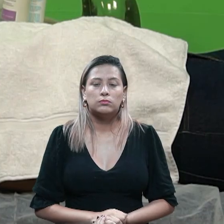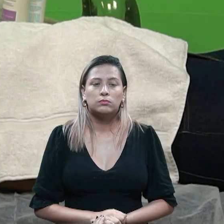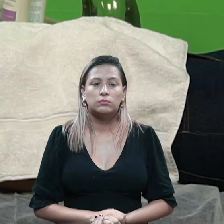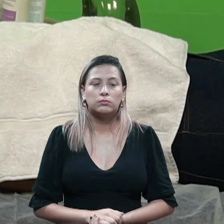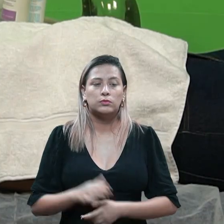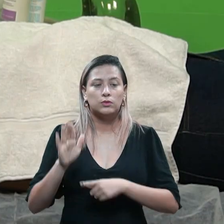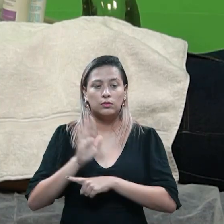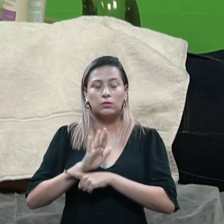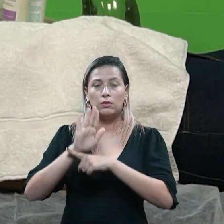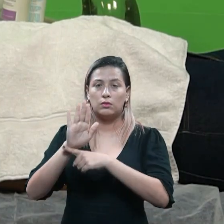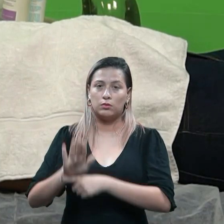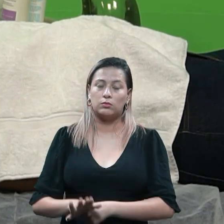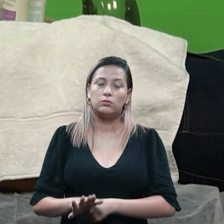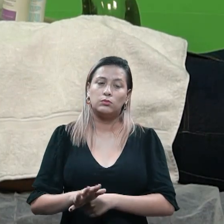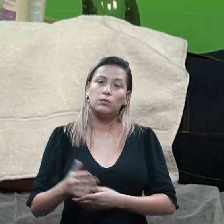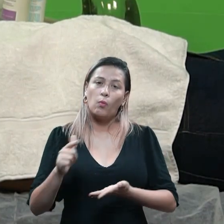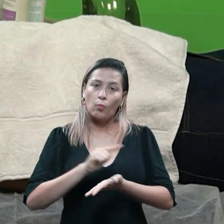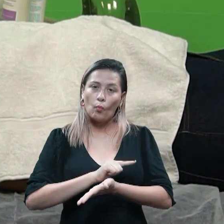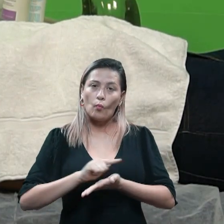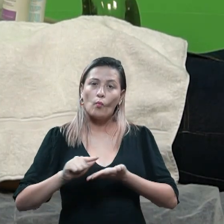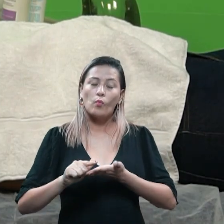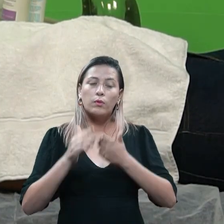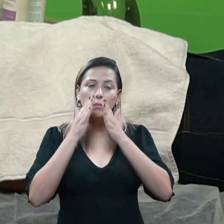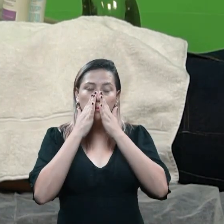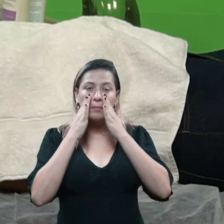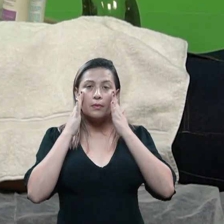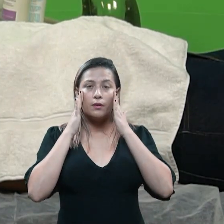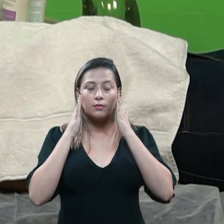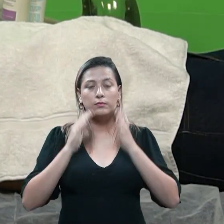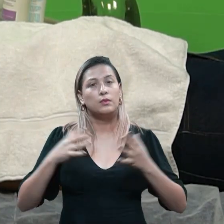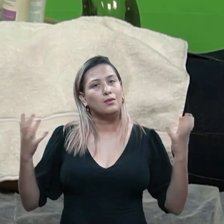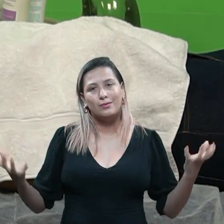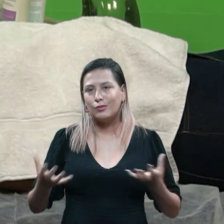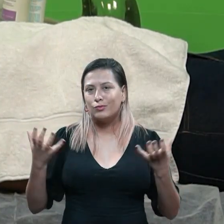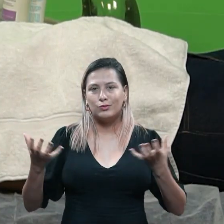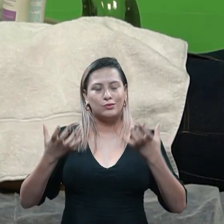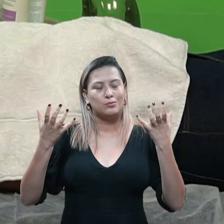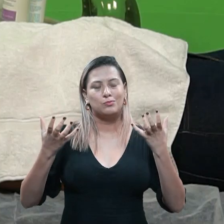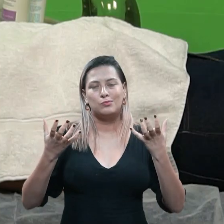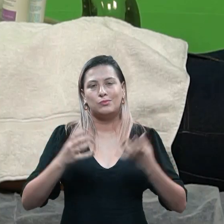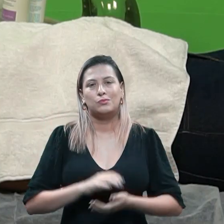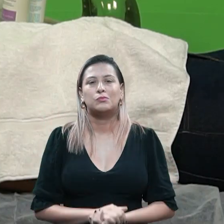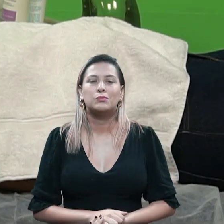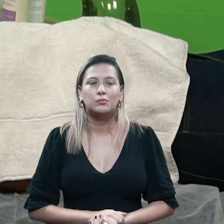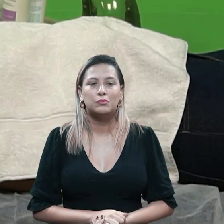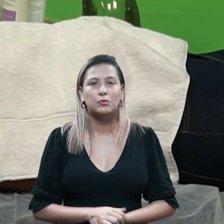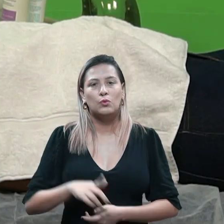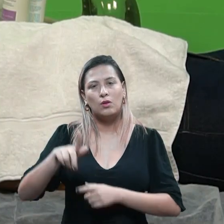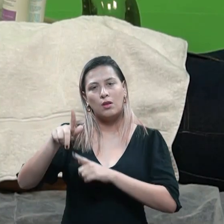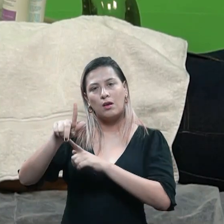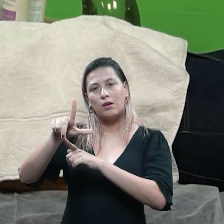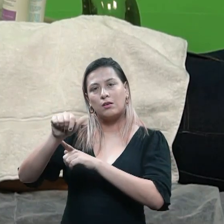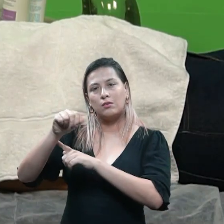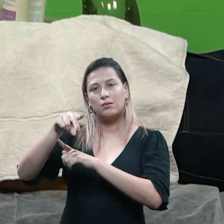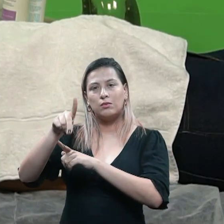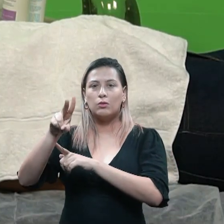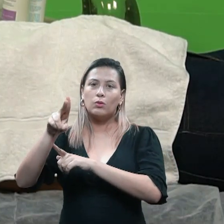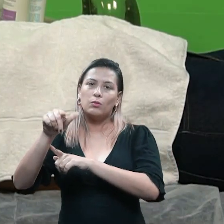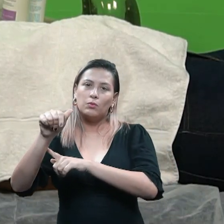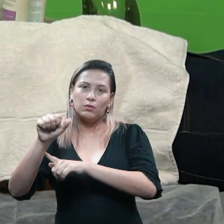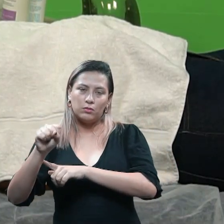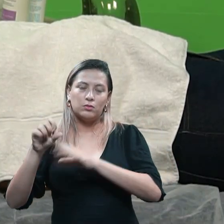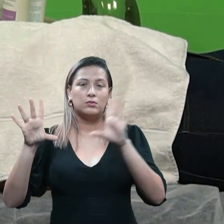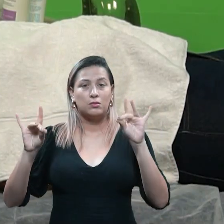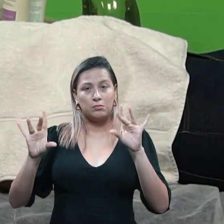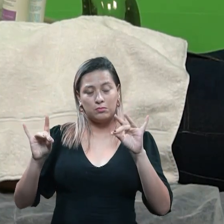ela ajuda a desintoxicar a pele, certo? E não estimula a secreção das glândulas sebáceas, ok? Se